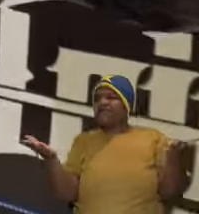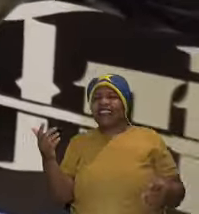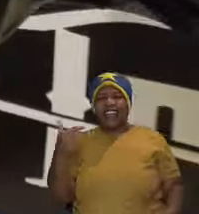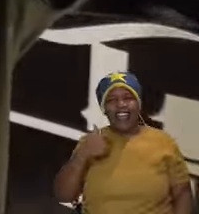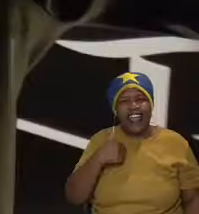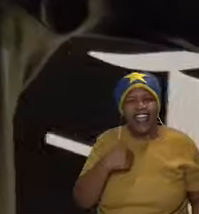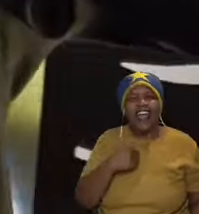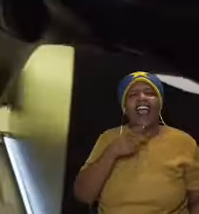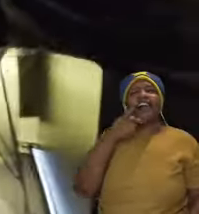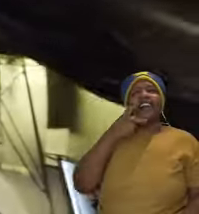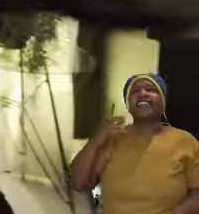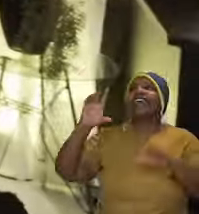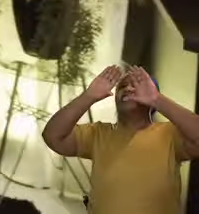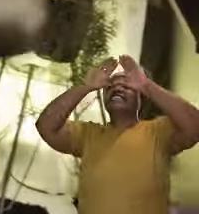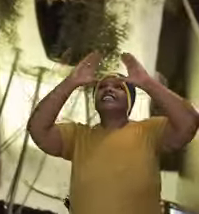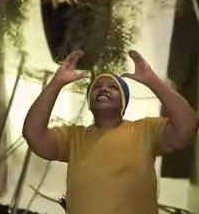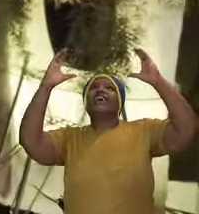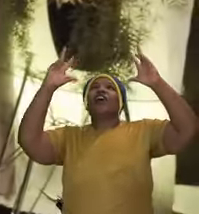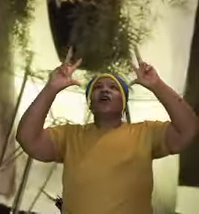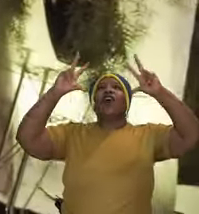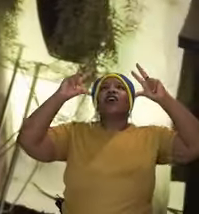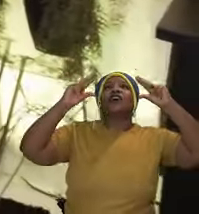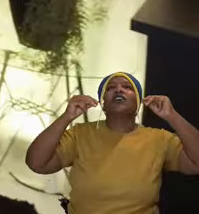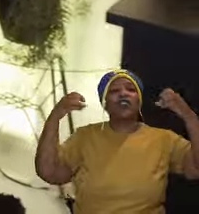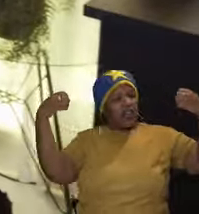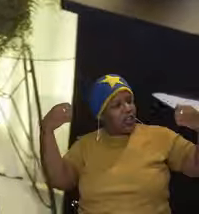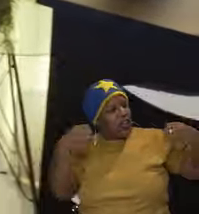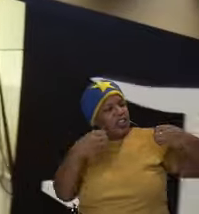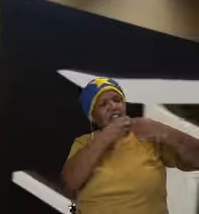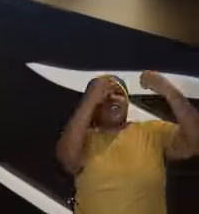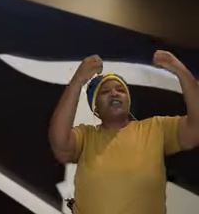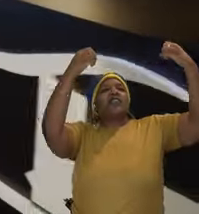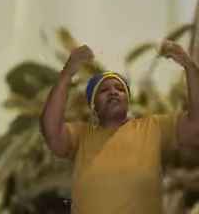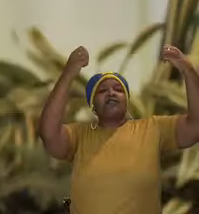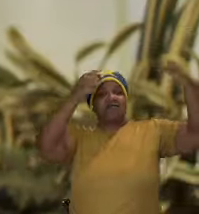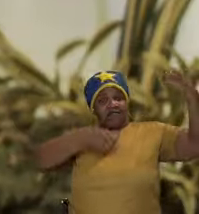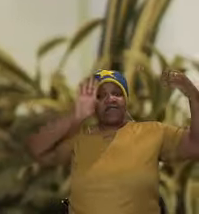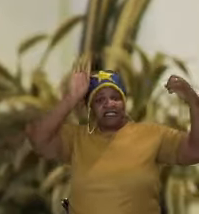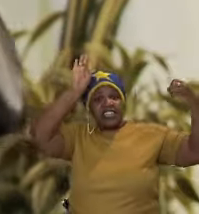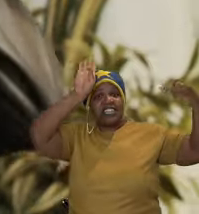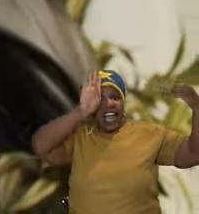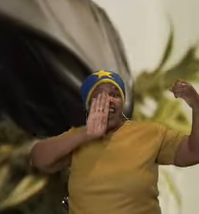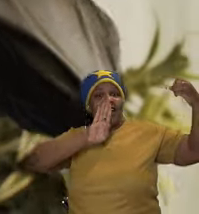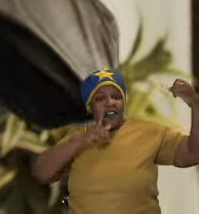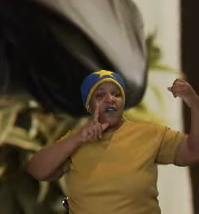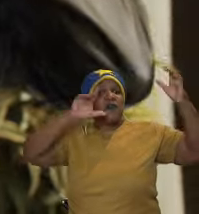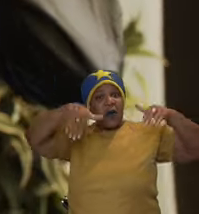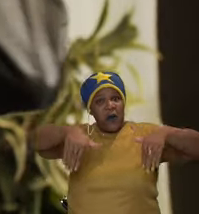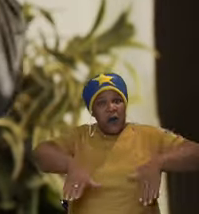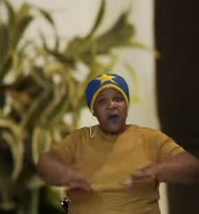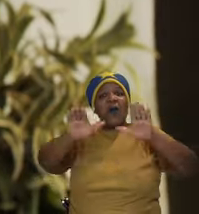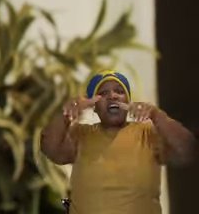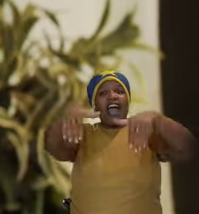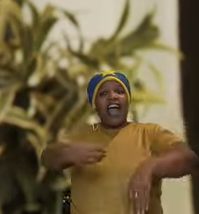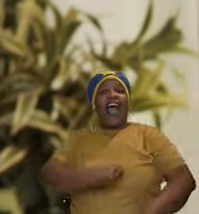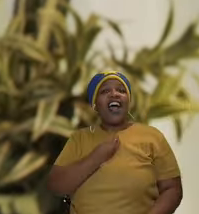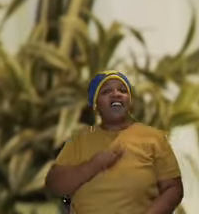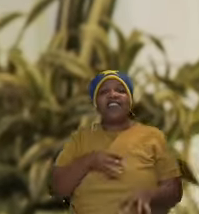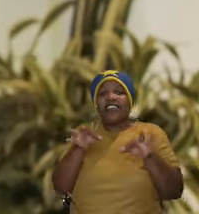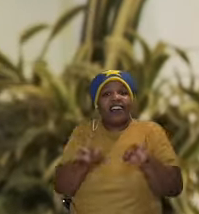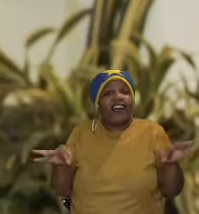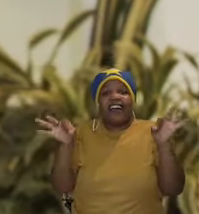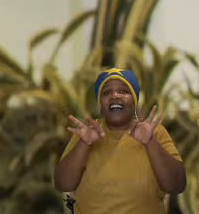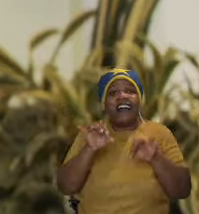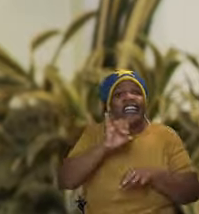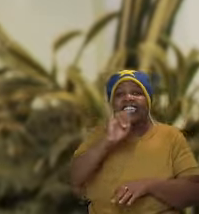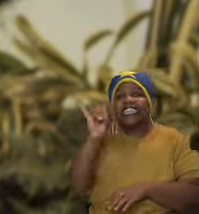Eu ganhei esse céu azul e um brinde ao desempenho. De graça tem o mar e a vida como um prêmio. Só de ter